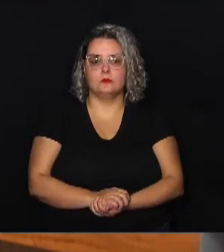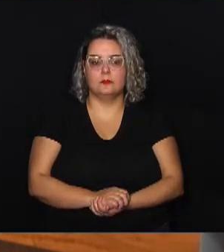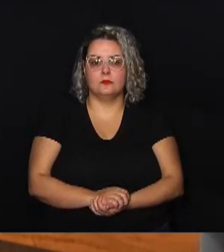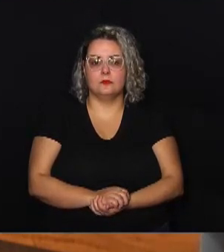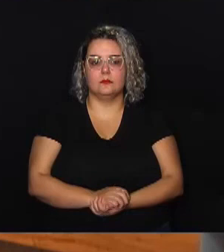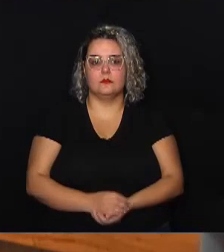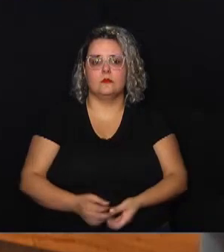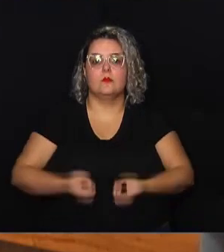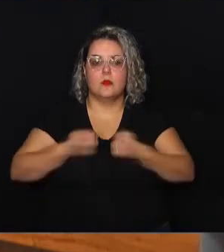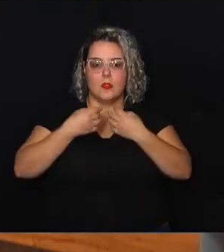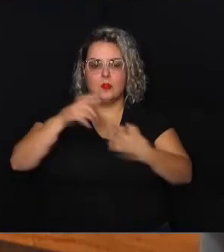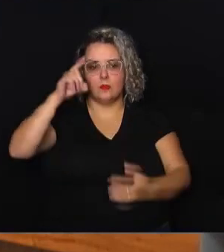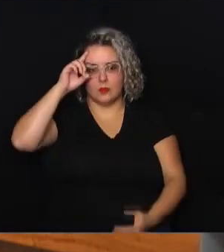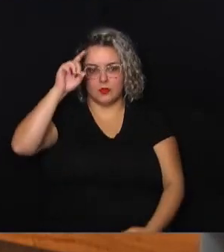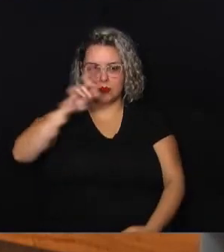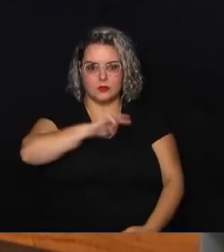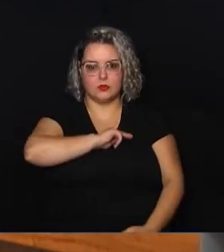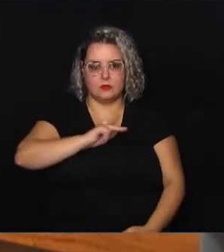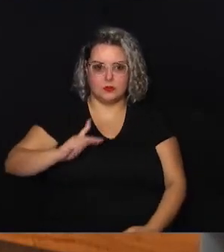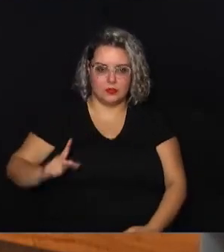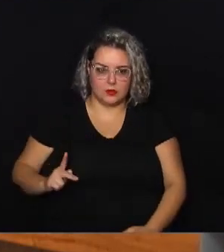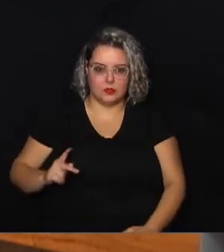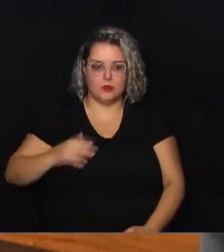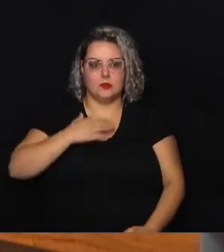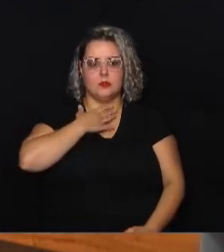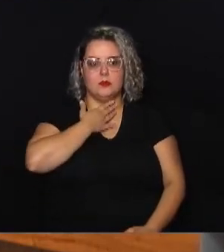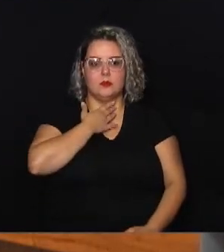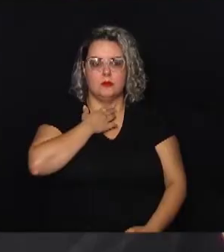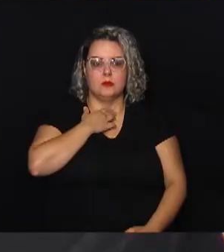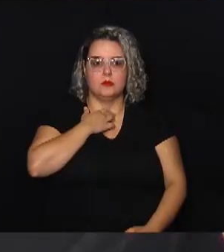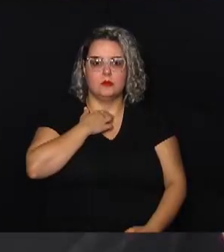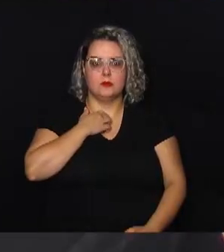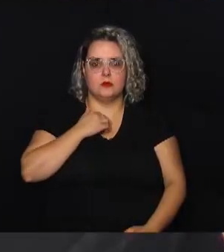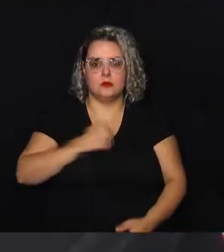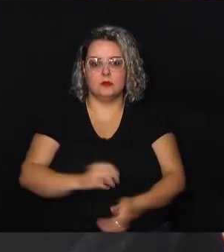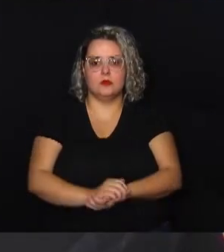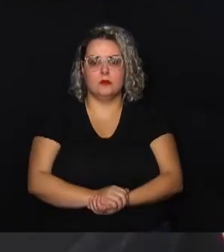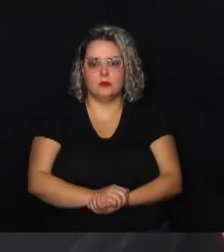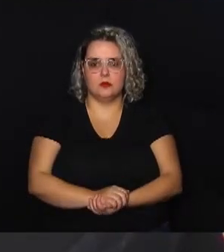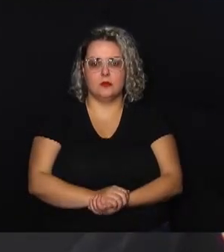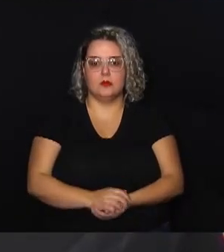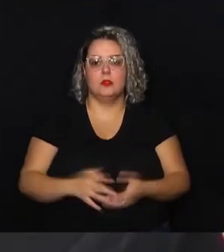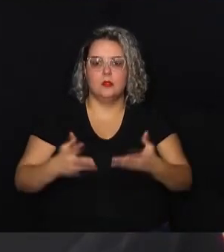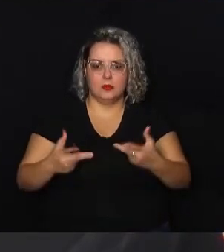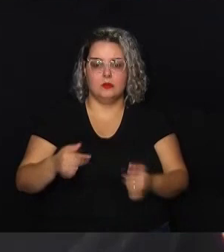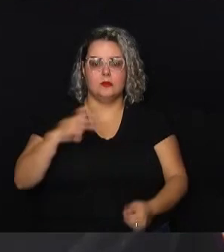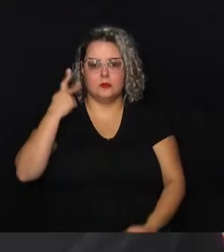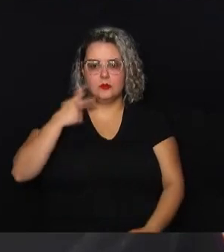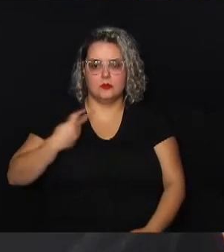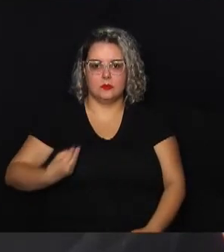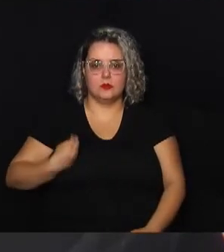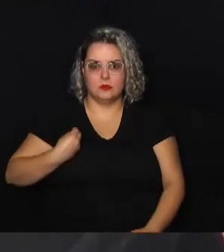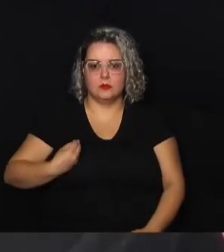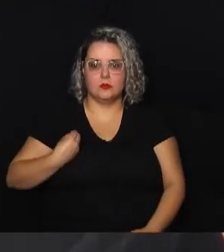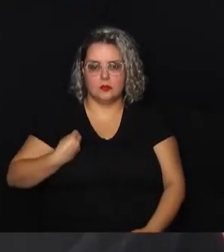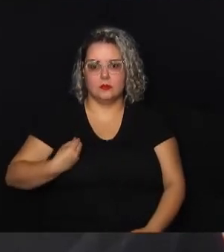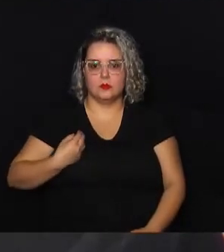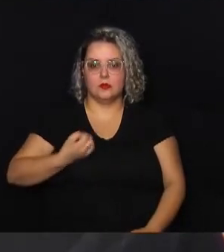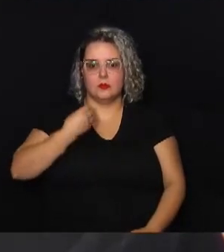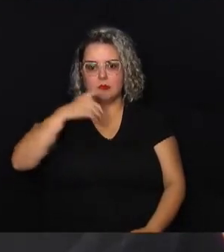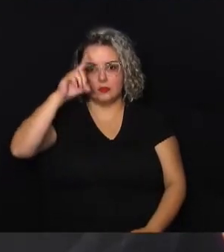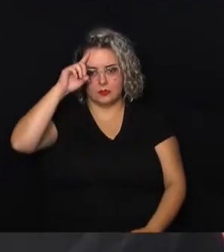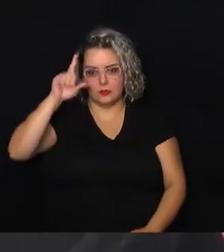Bom dia, presidente, na sua figura, a todos os vereadores aqui presentes. Bom dia,